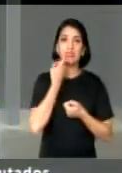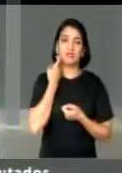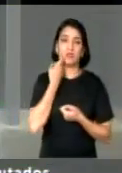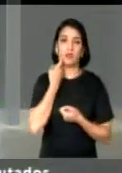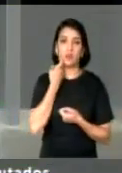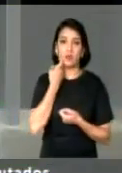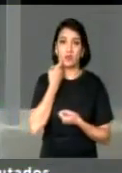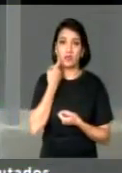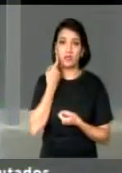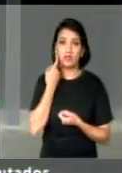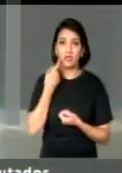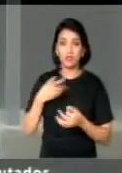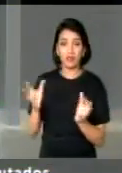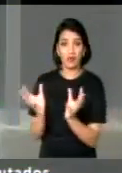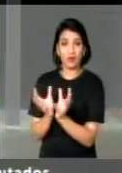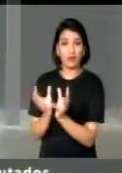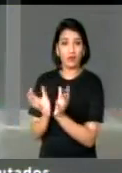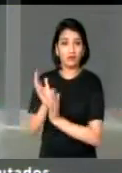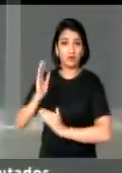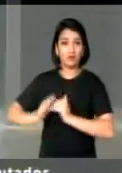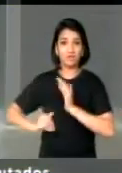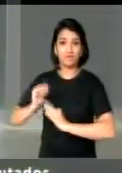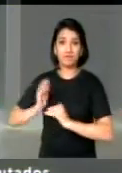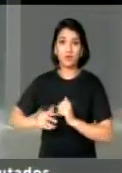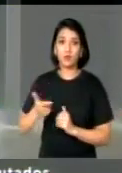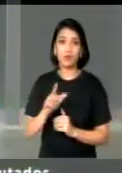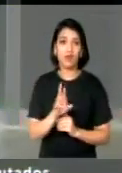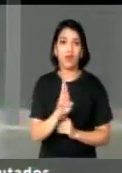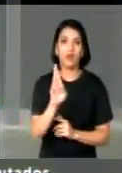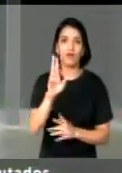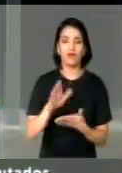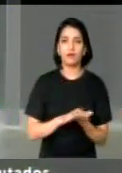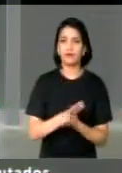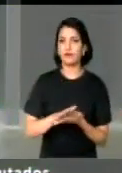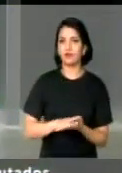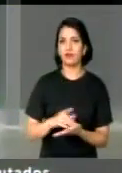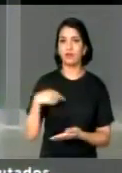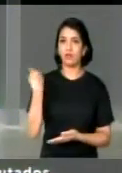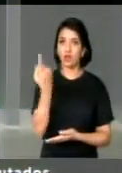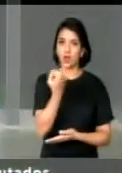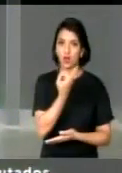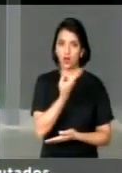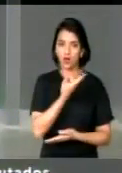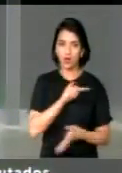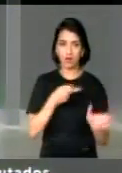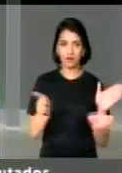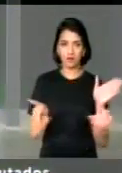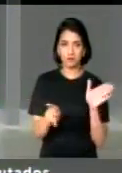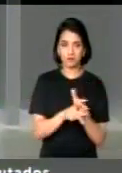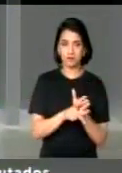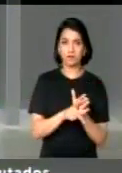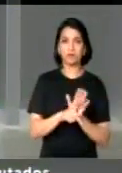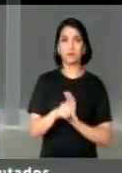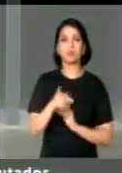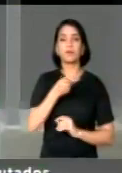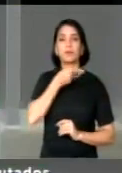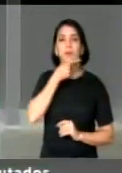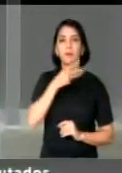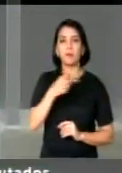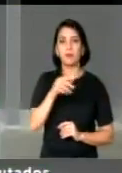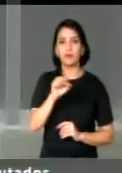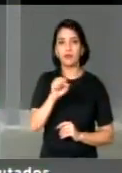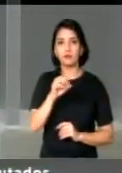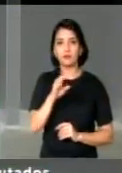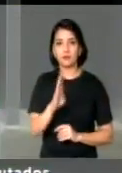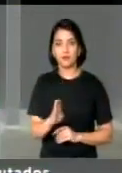para outro. Nós, do PSB, do Amapá, eu, senador Capiberibe, e o governador